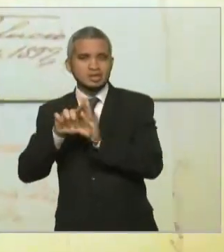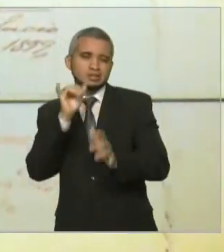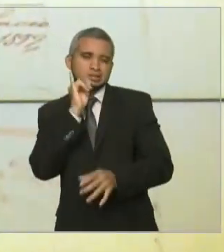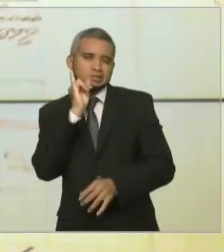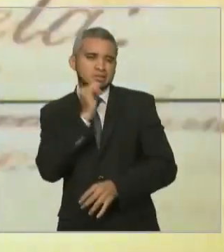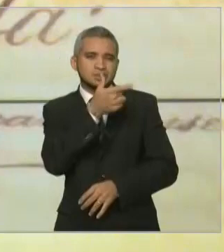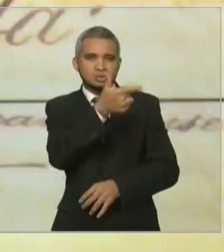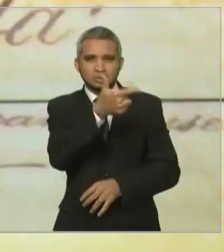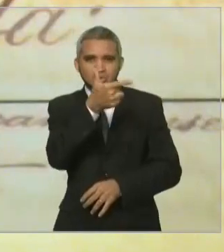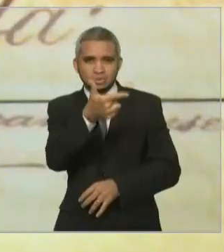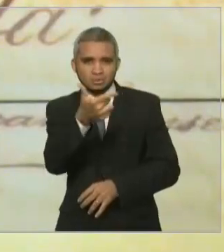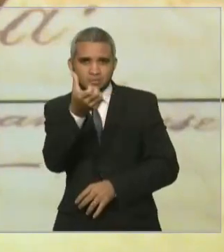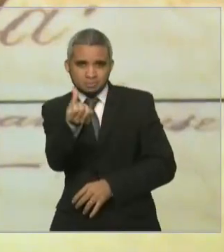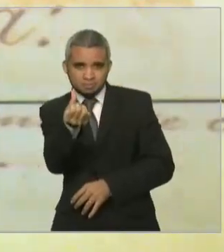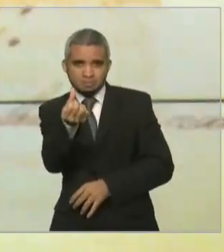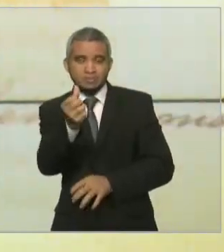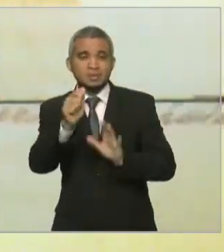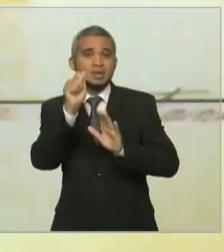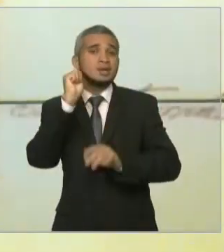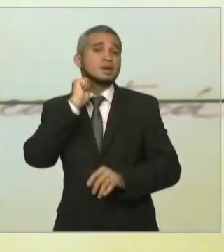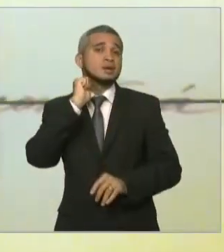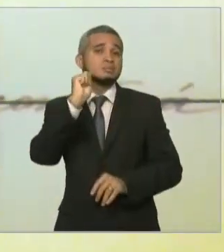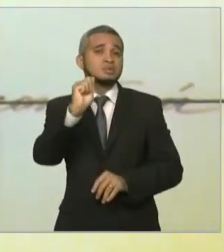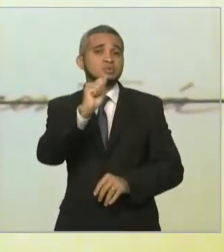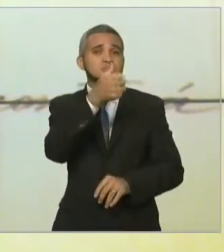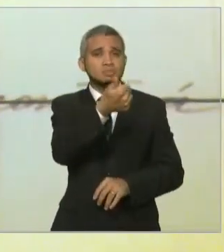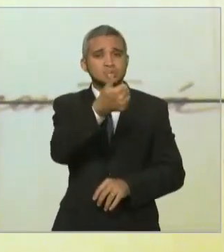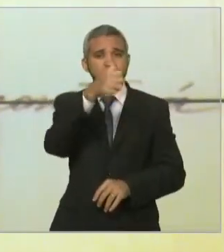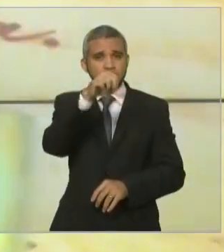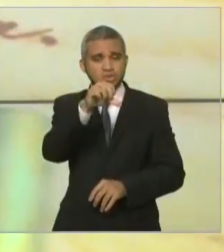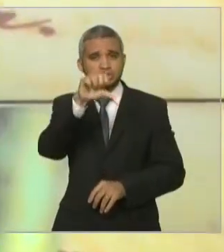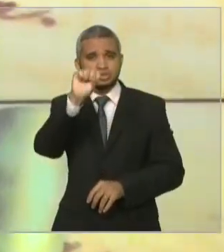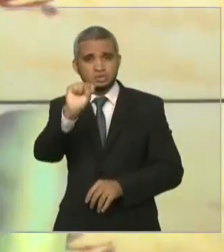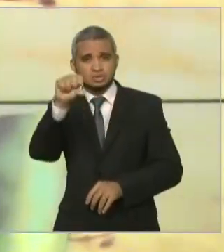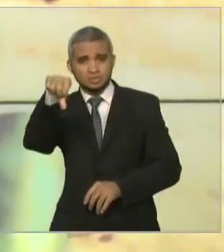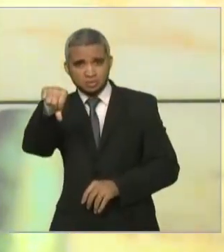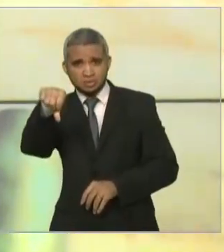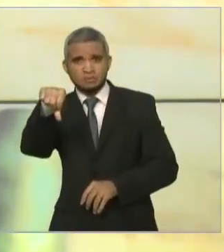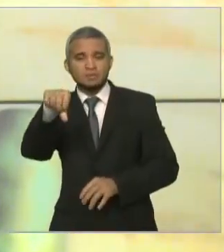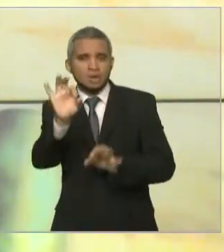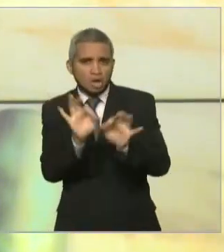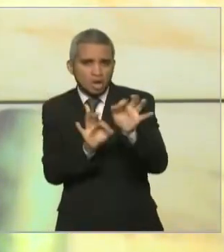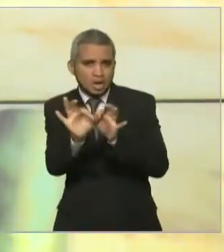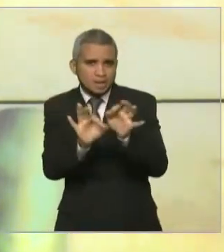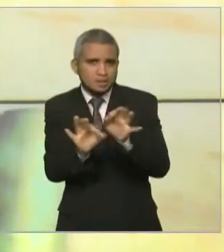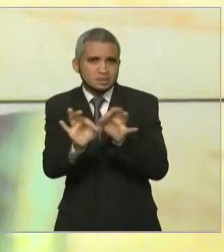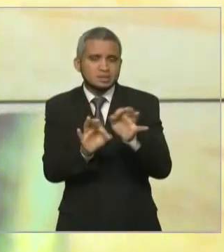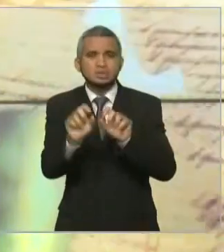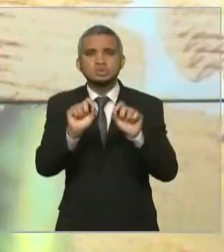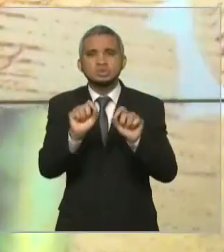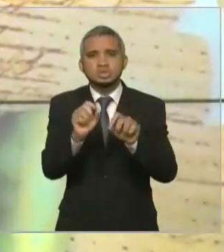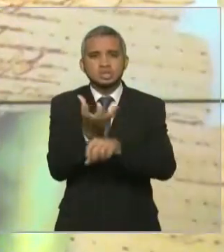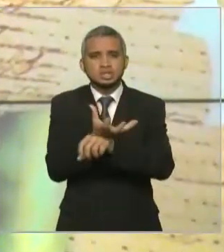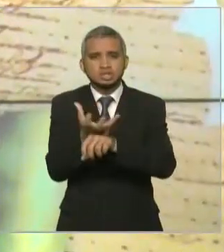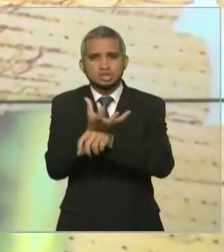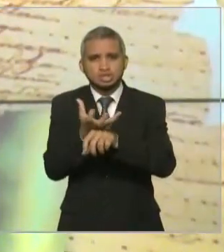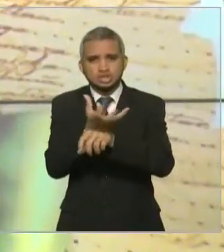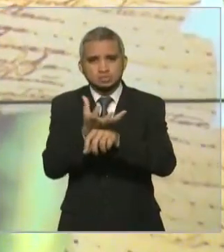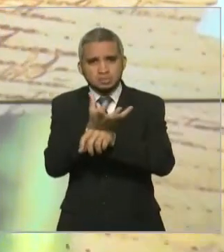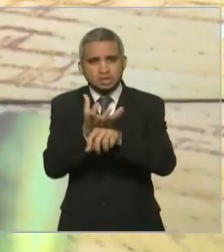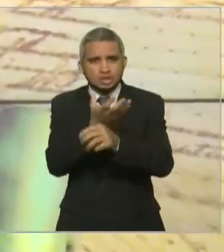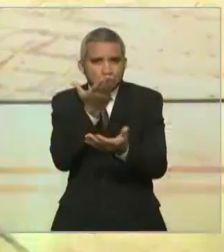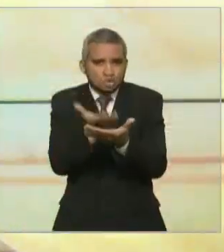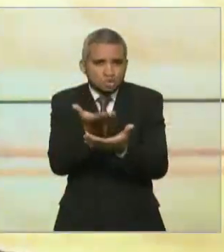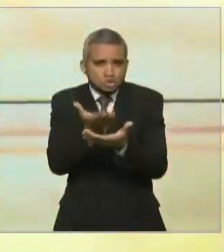abril de 1899, que organiza a estrutura das disciplinas a serem estudadas pelos alunos do